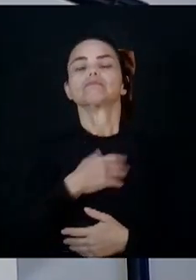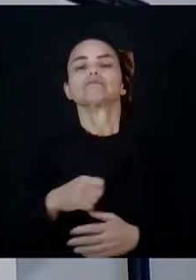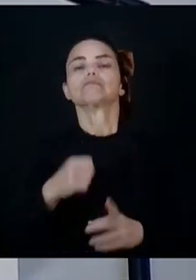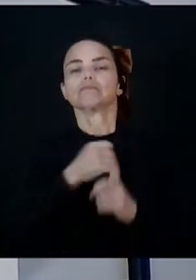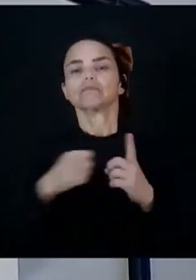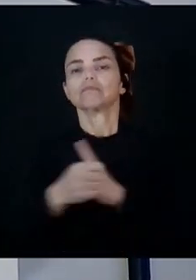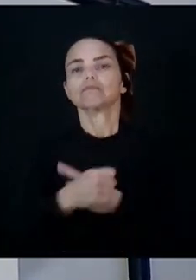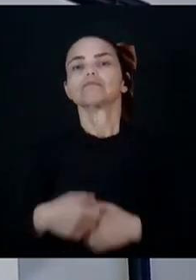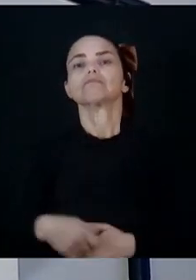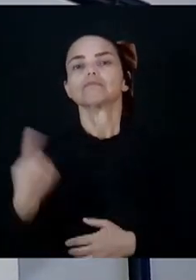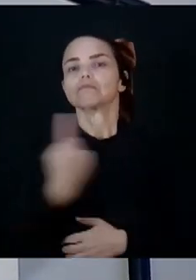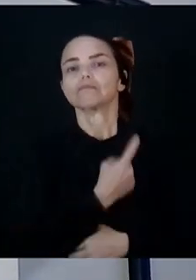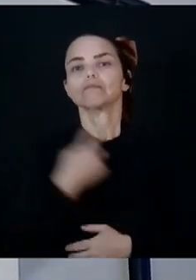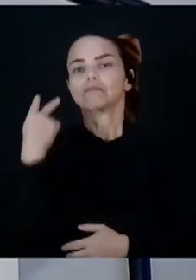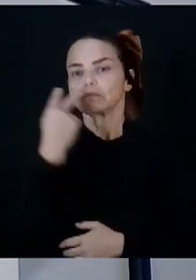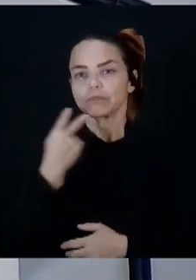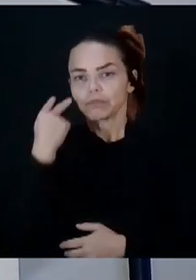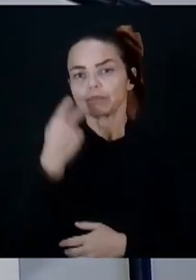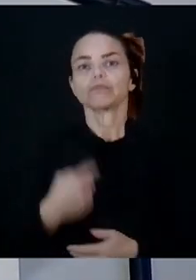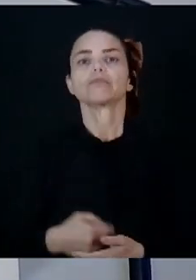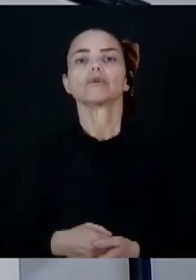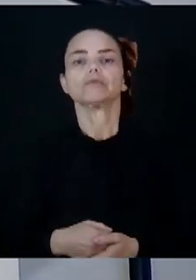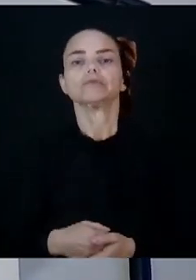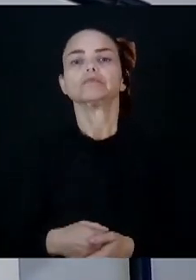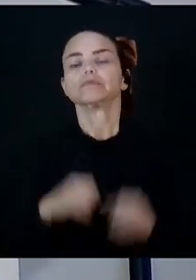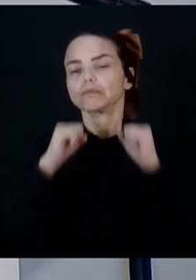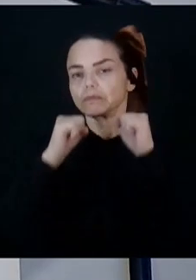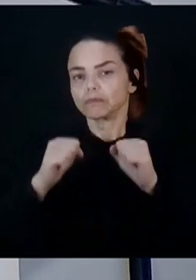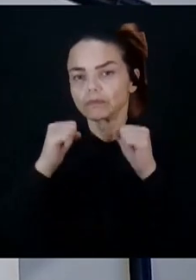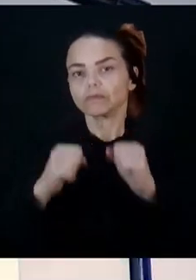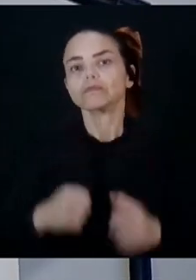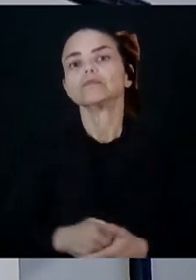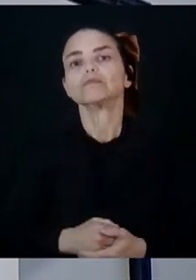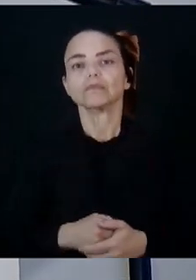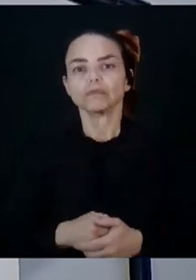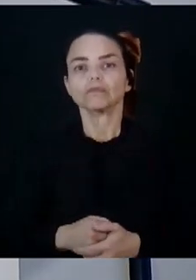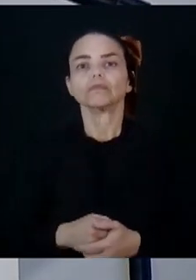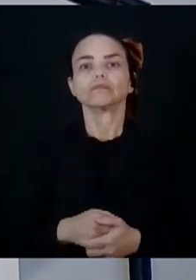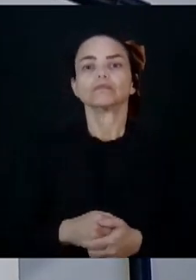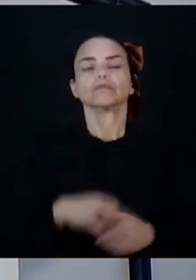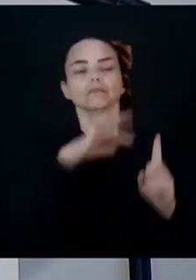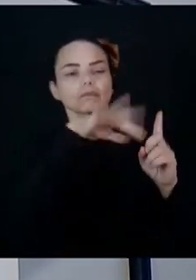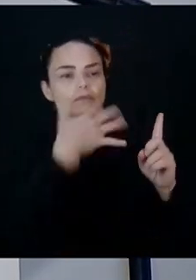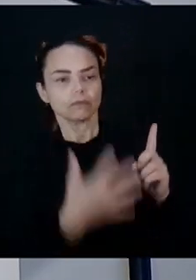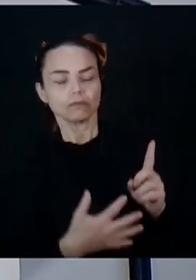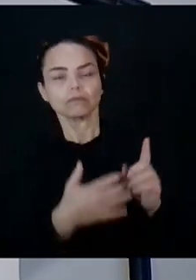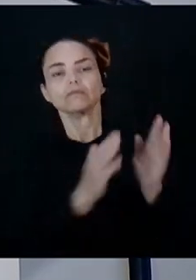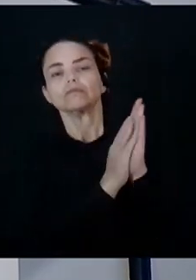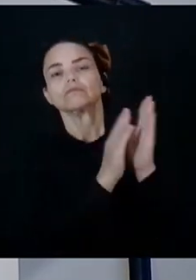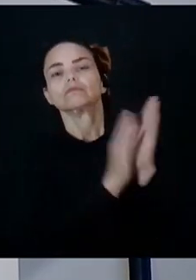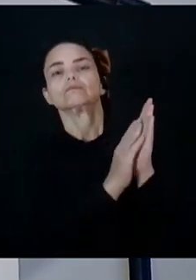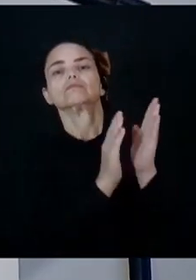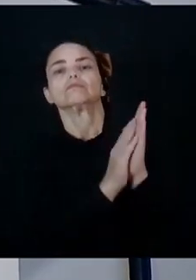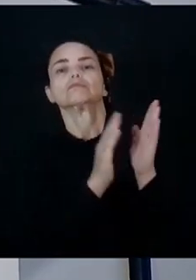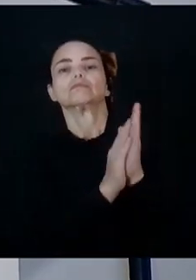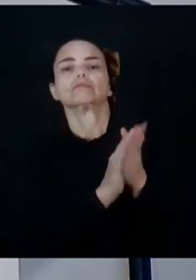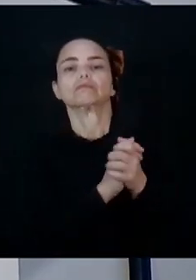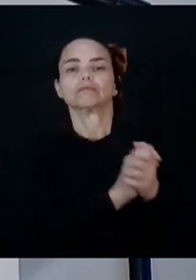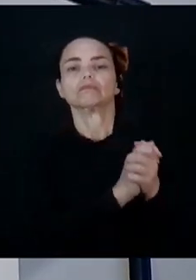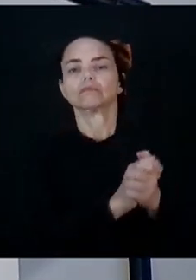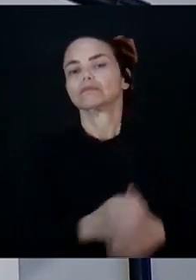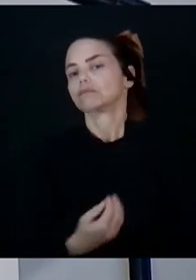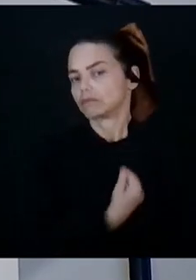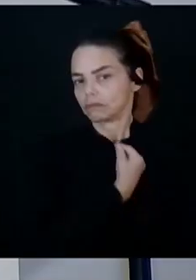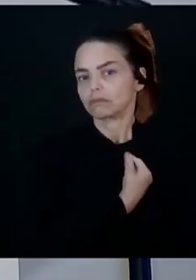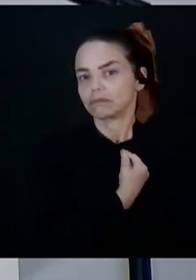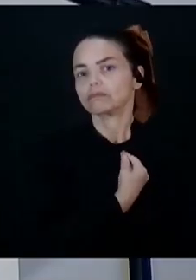nós, vereadores, podemos, de alguma forma, honrá-los e homenageá-los em vida e, às vezes,